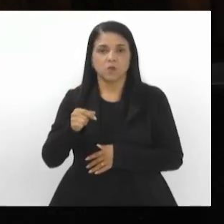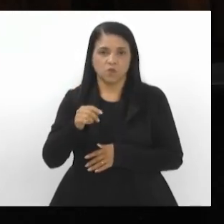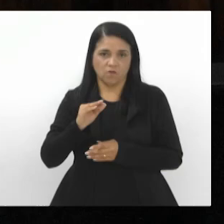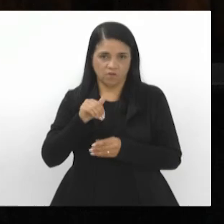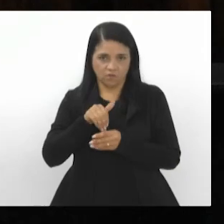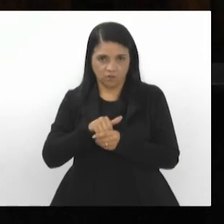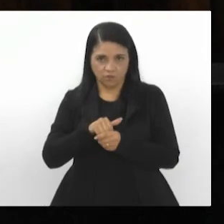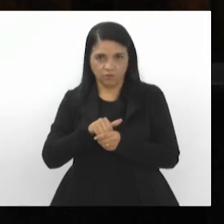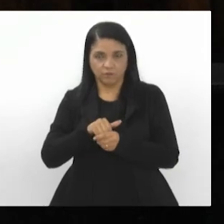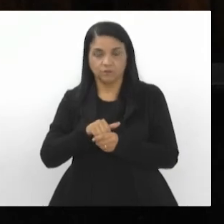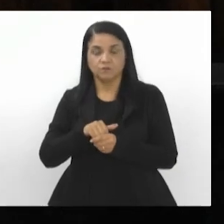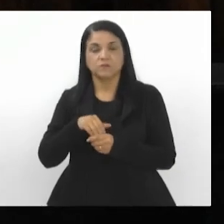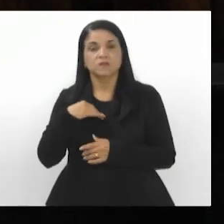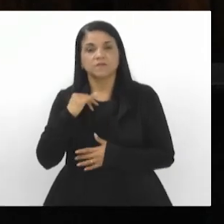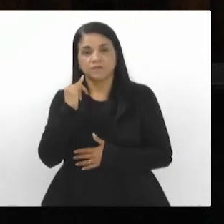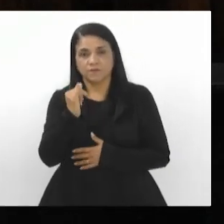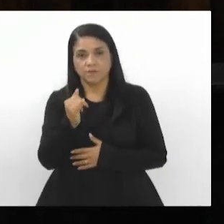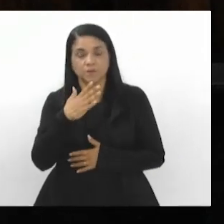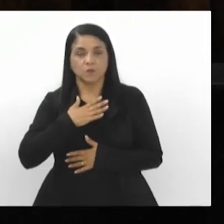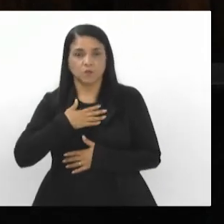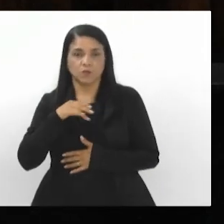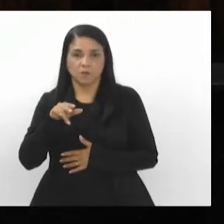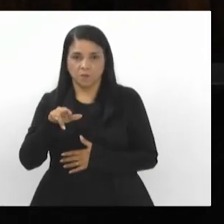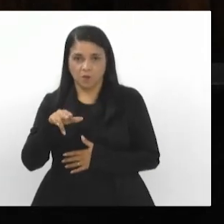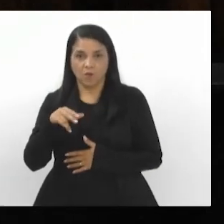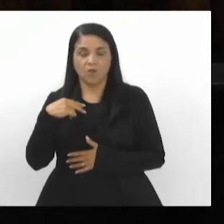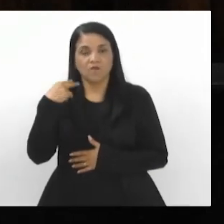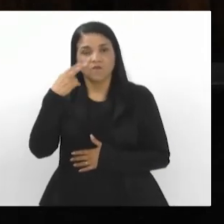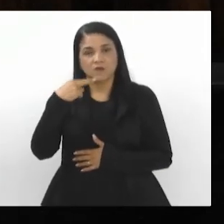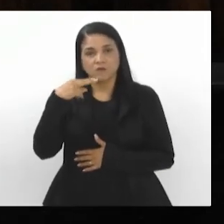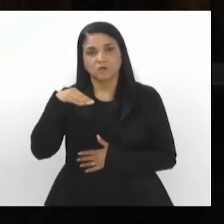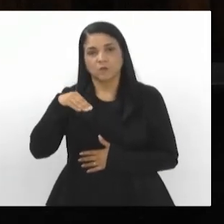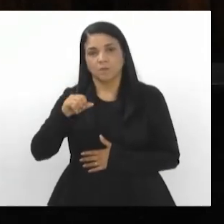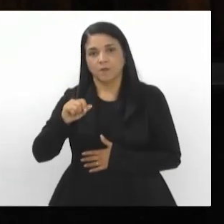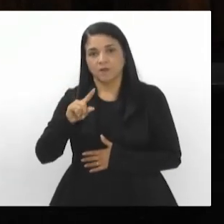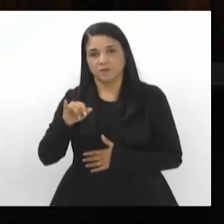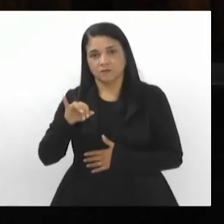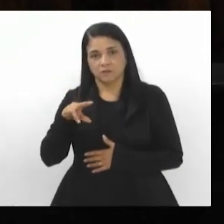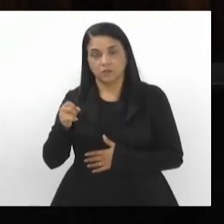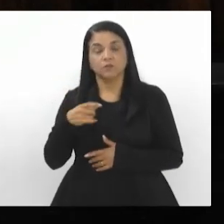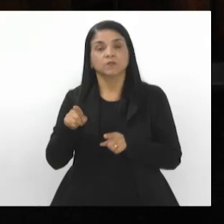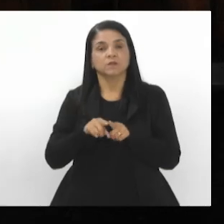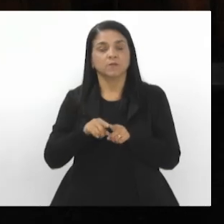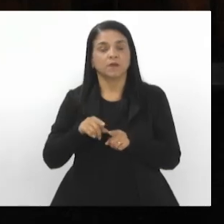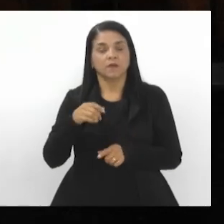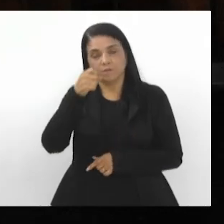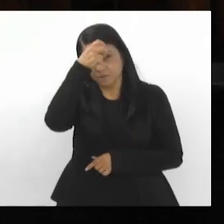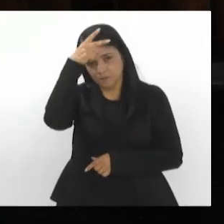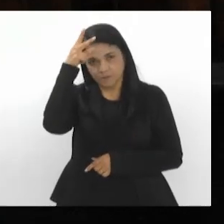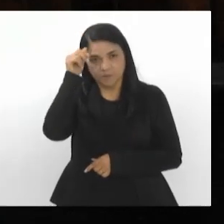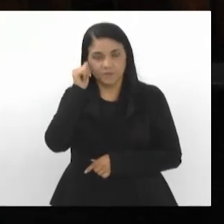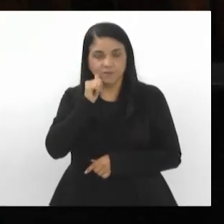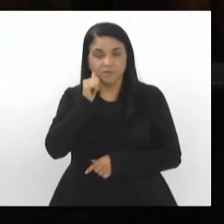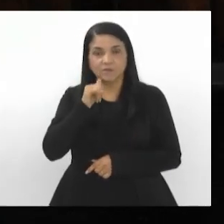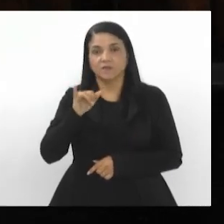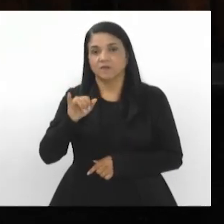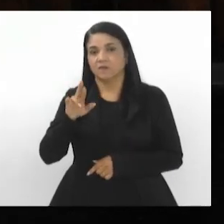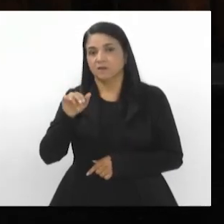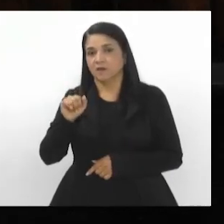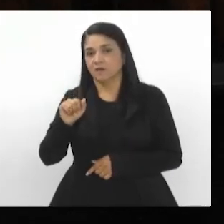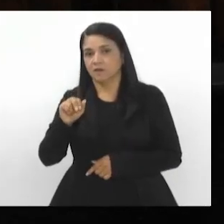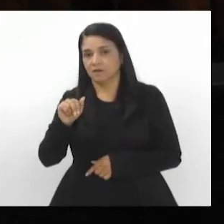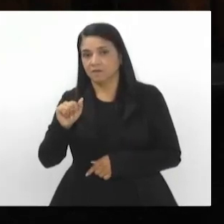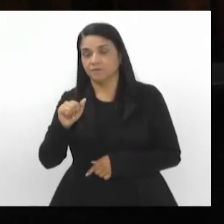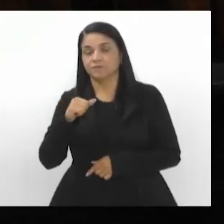ao meu irmão, meu amigo vereador Mazinho do Lava Jato e a nossa prefeita eleita Yara Cíntia, que